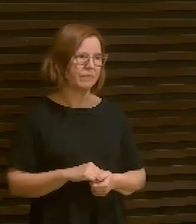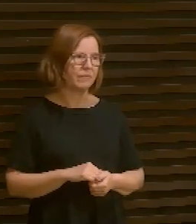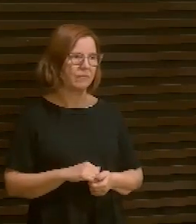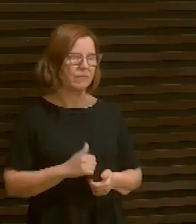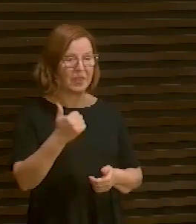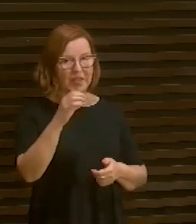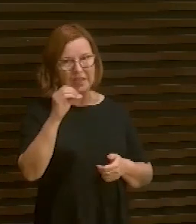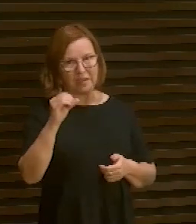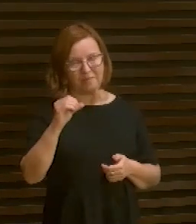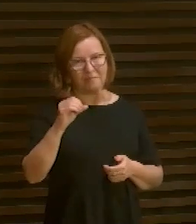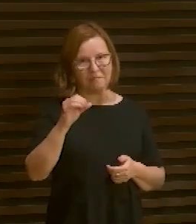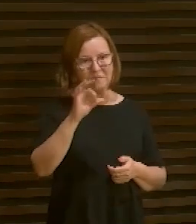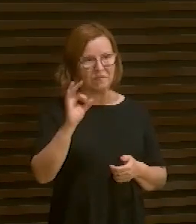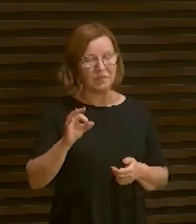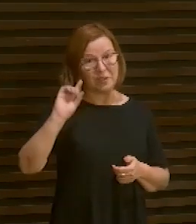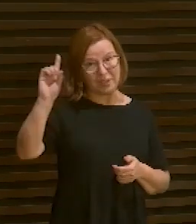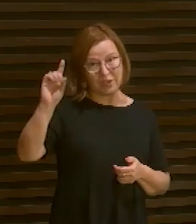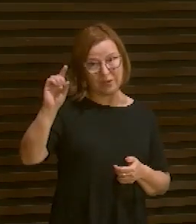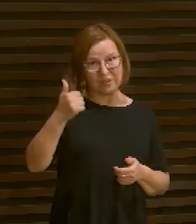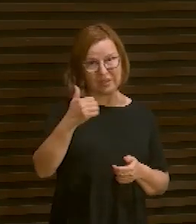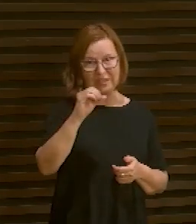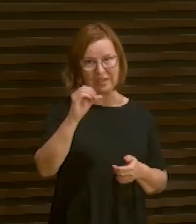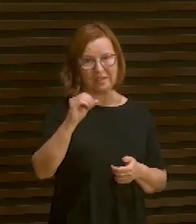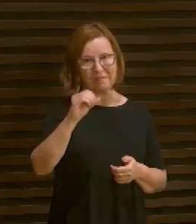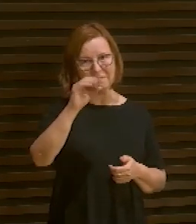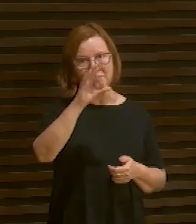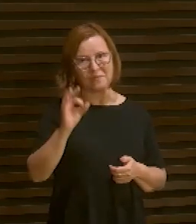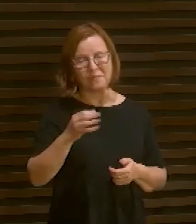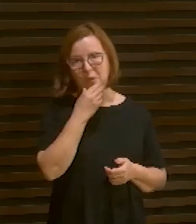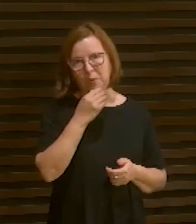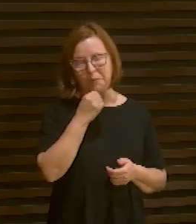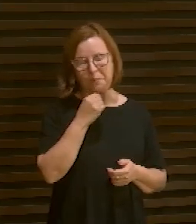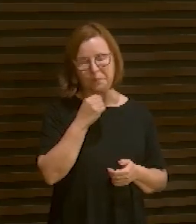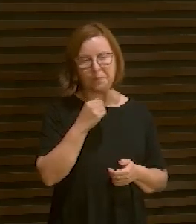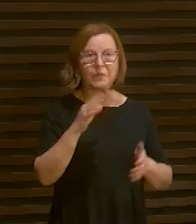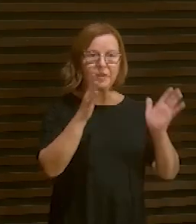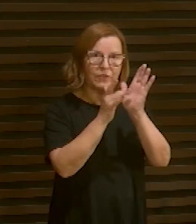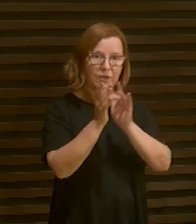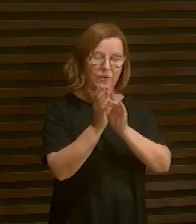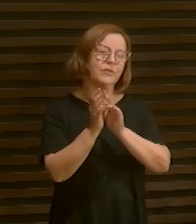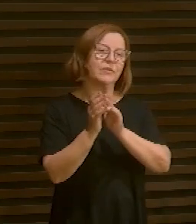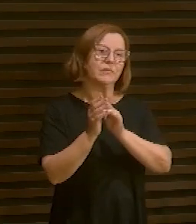100% Deus e 100% homem, ainda que como Deus